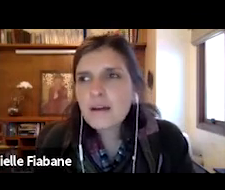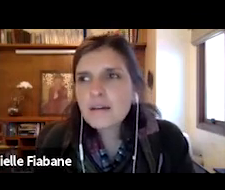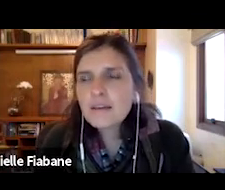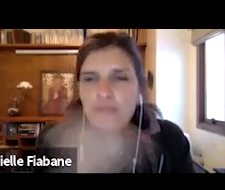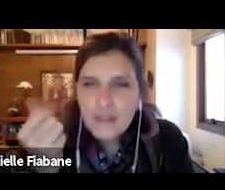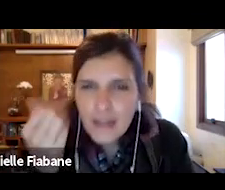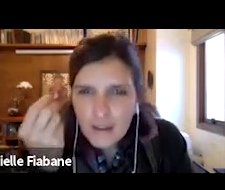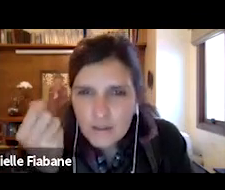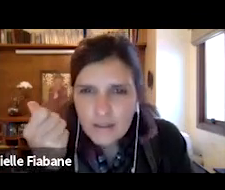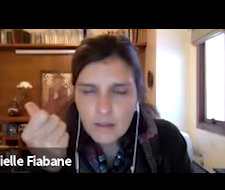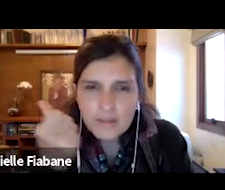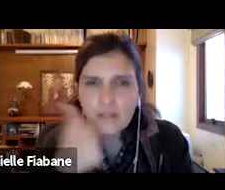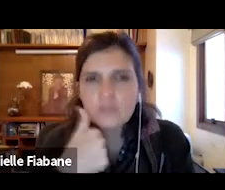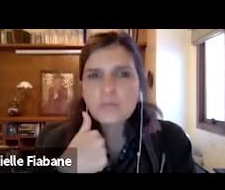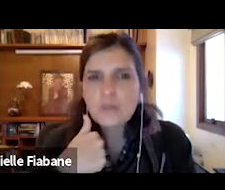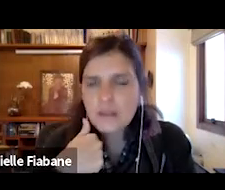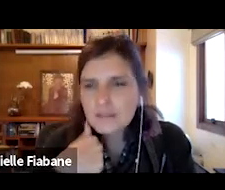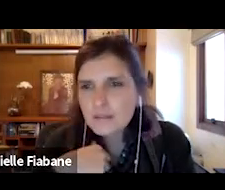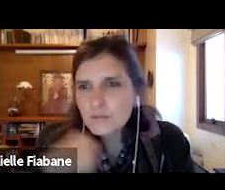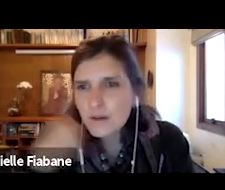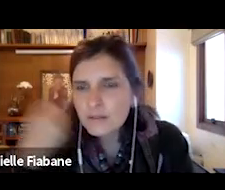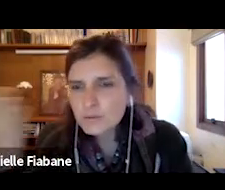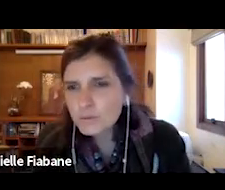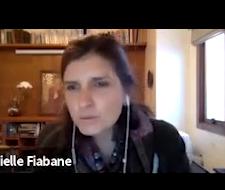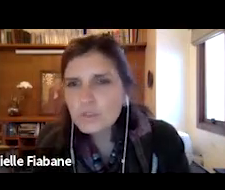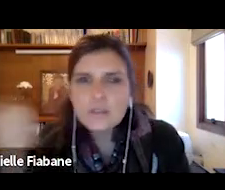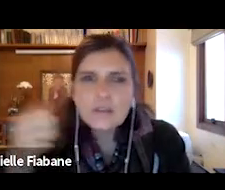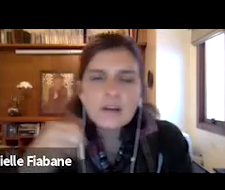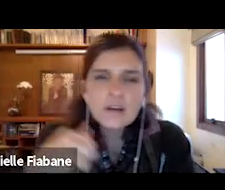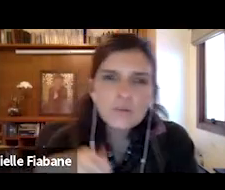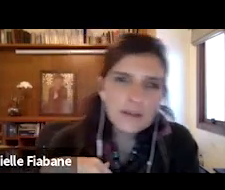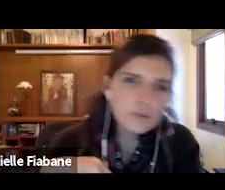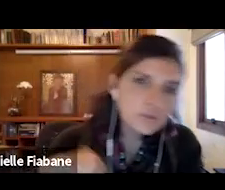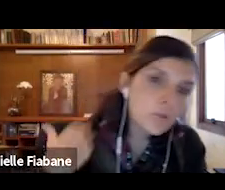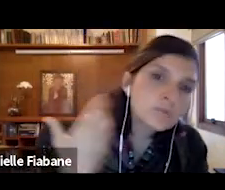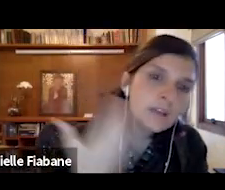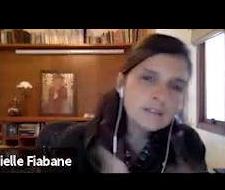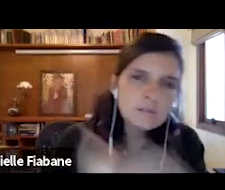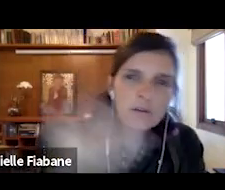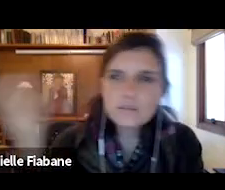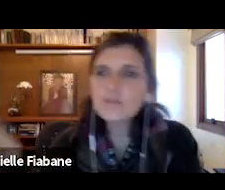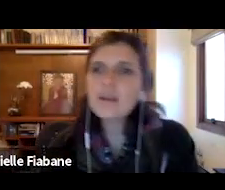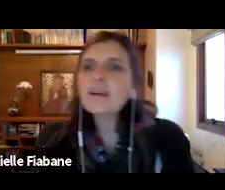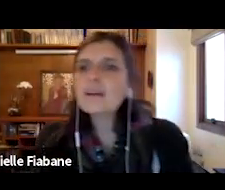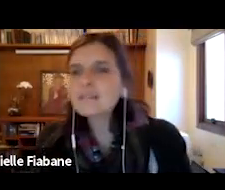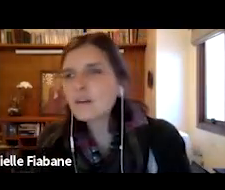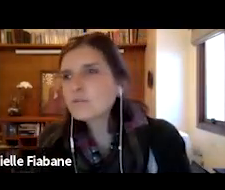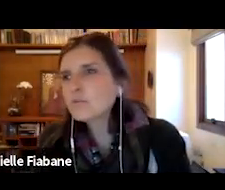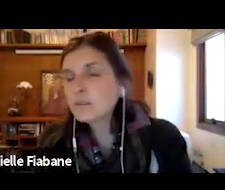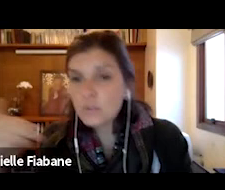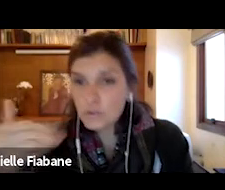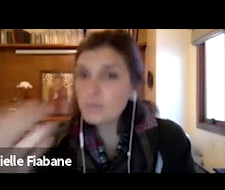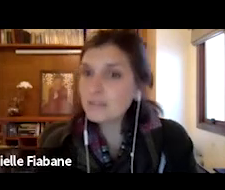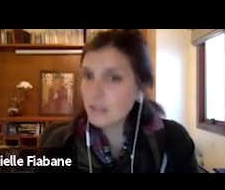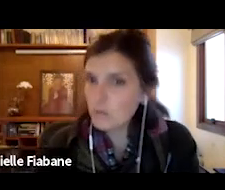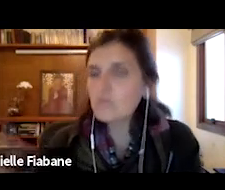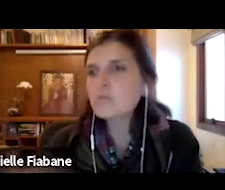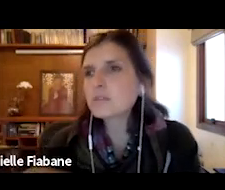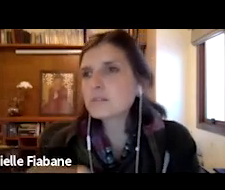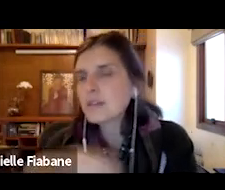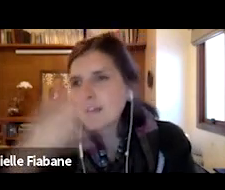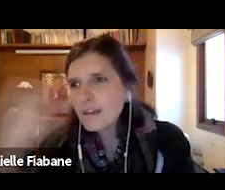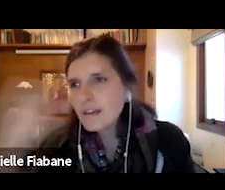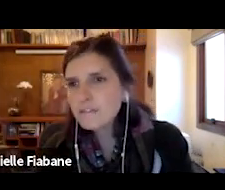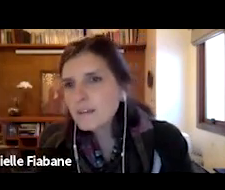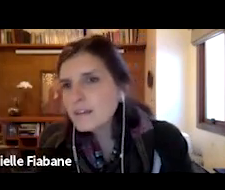para refinar nossa capacidade de comunicação no ato de pedir, no ato de contar as histórias, de reencantar o doador, de prestar